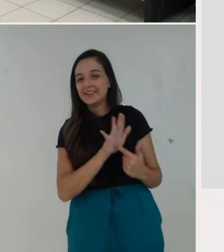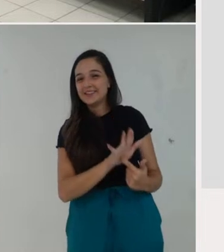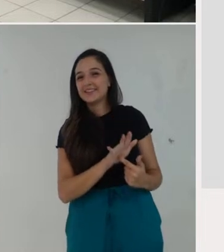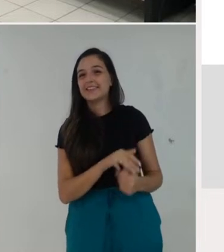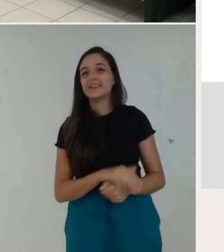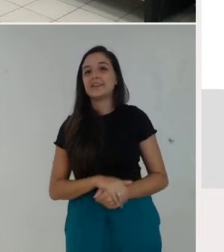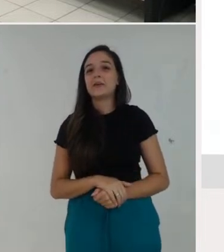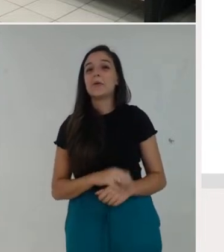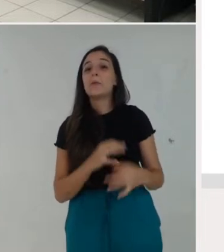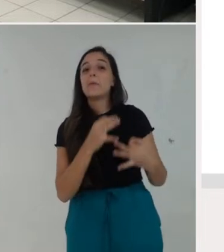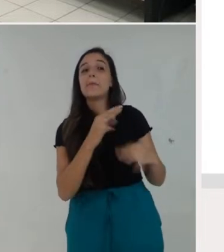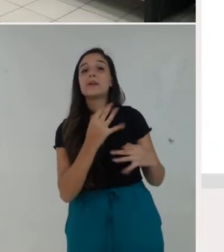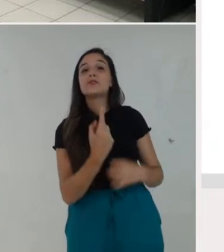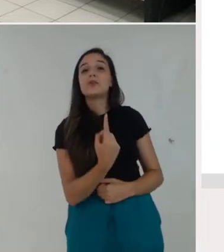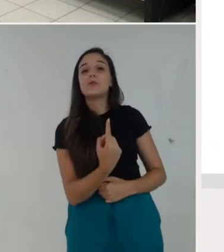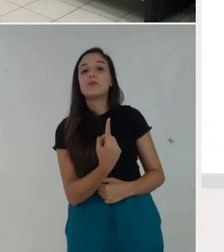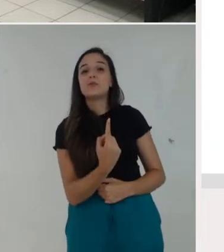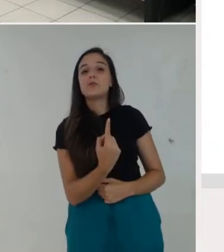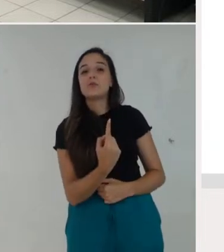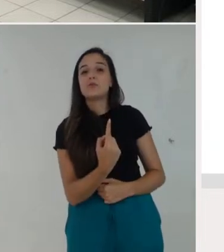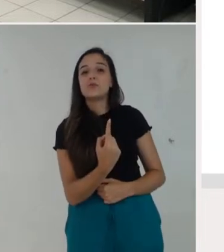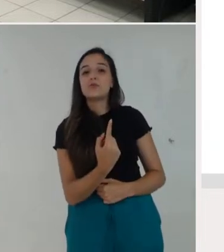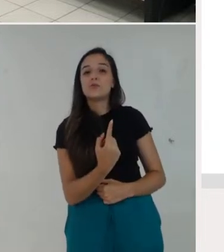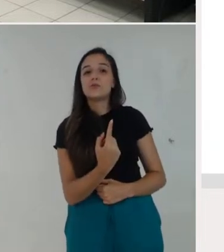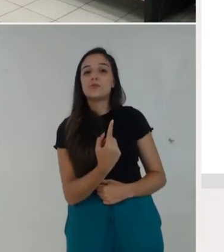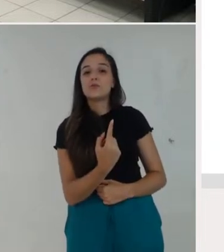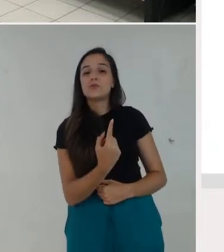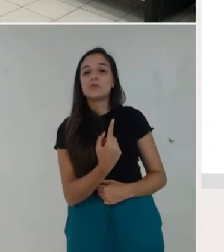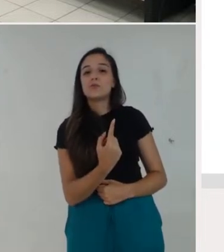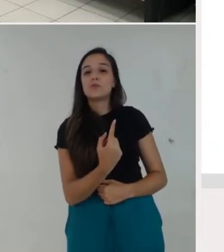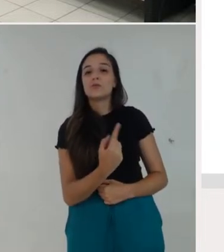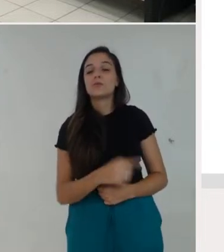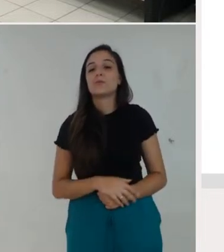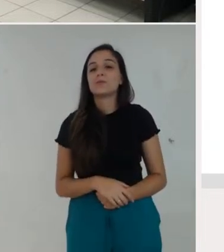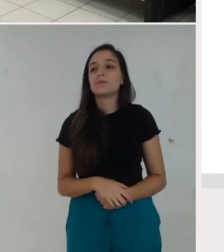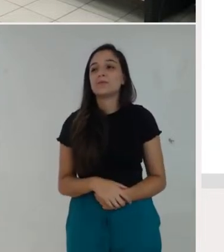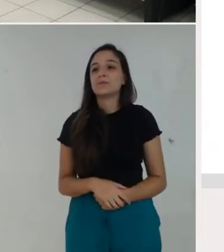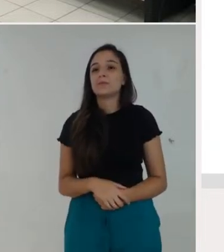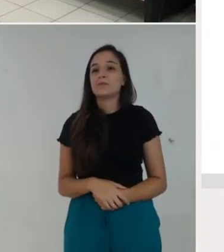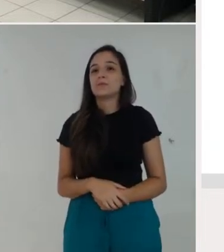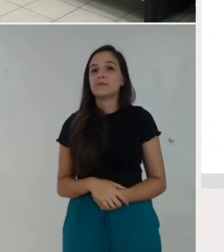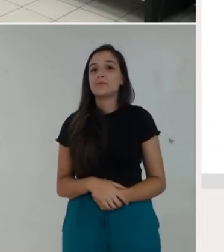na página 1, Ingrid. Bom.